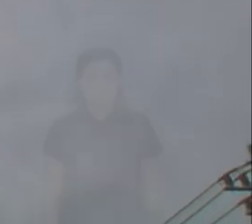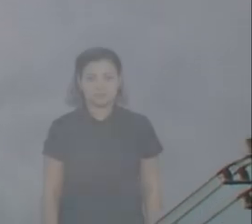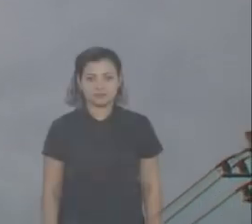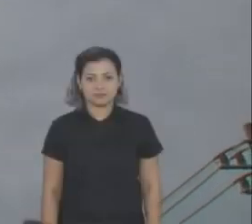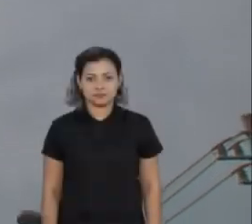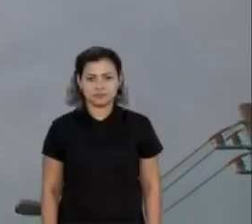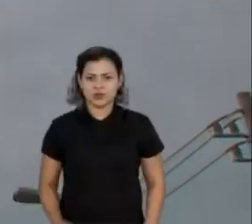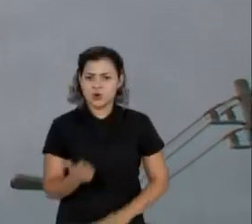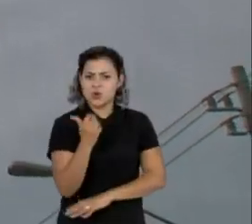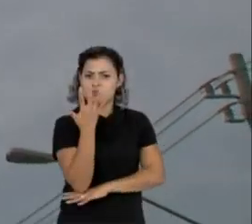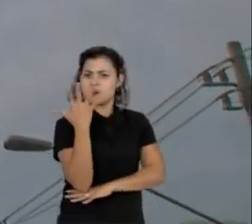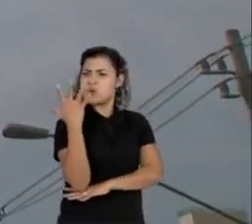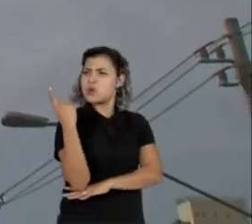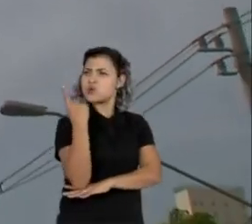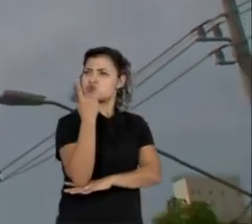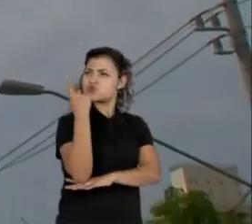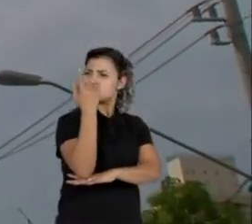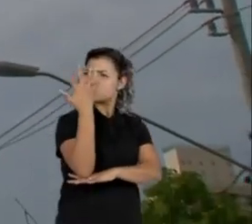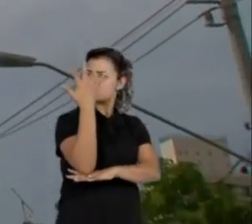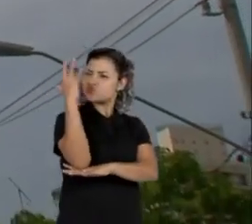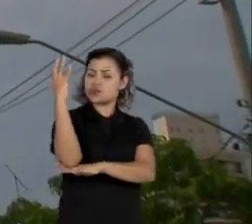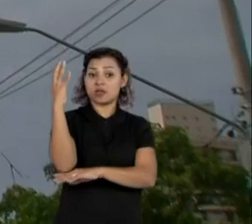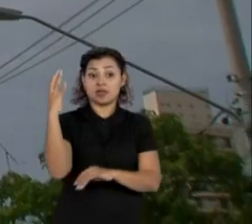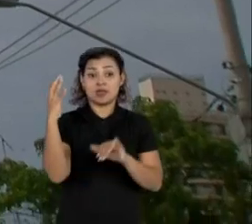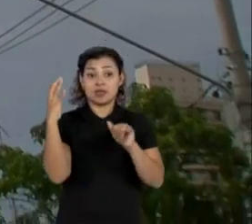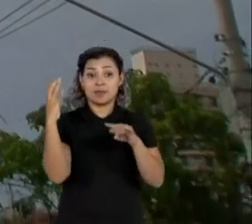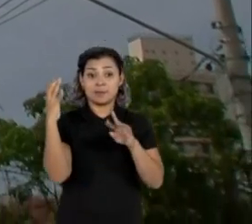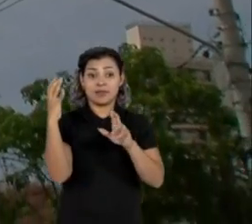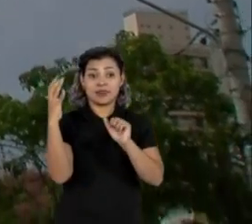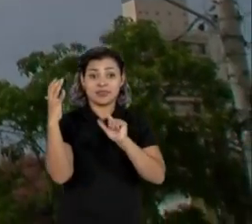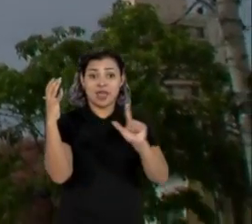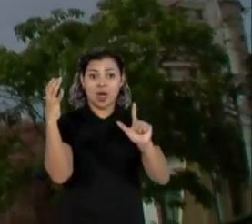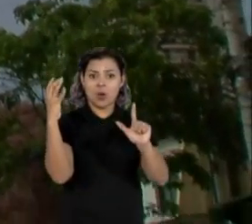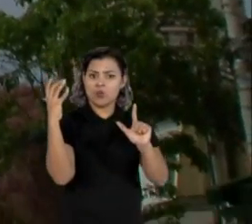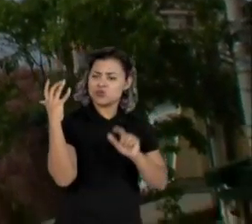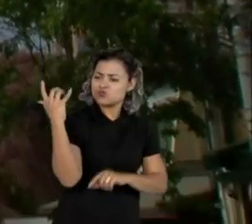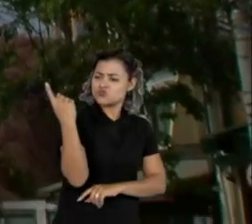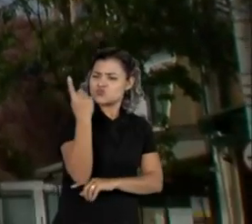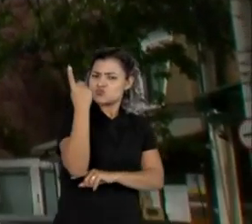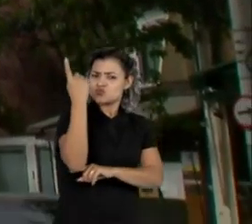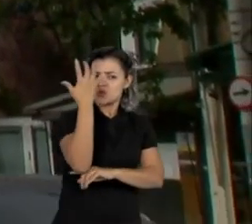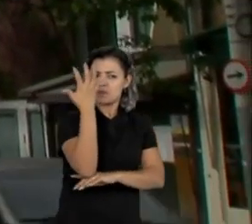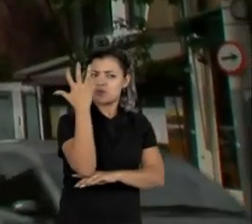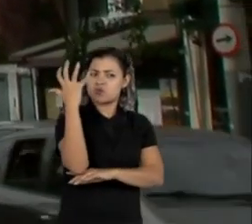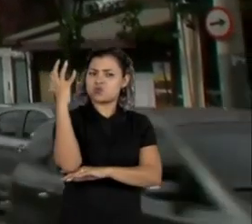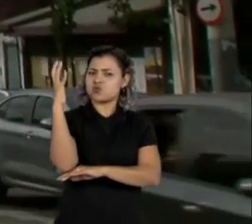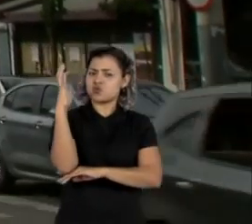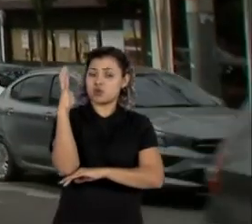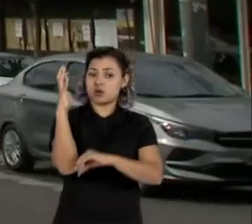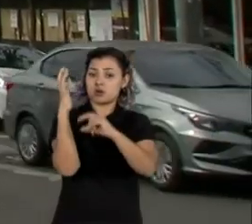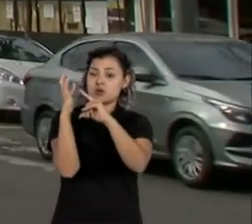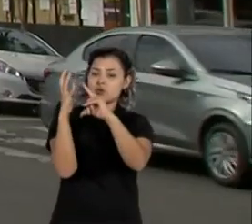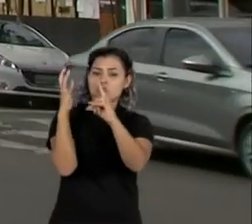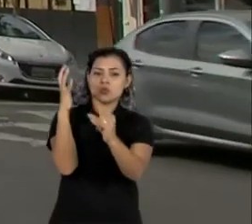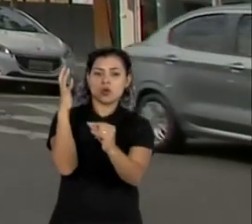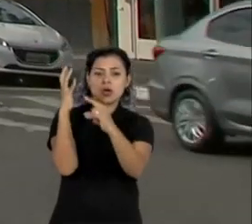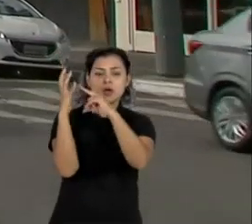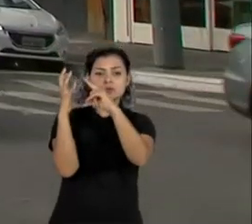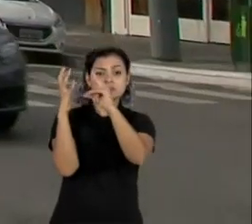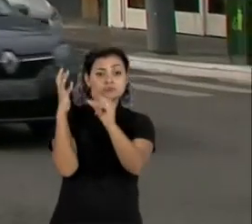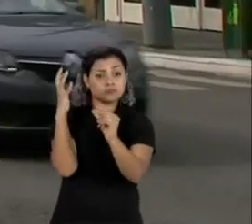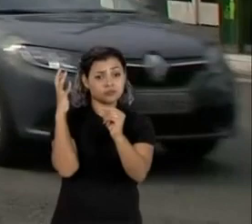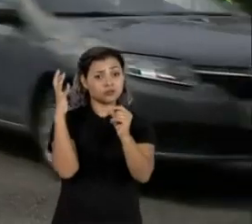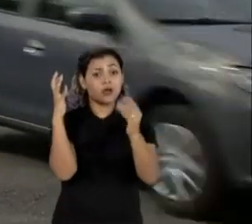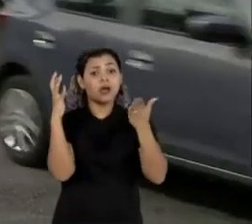A imponente palmeira imperial chama a atenção pela altura. A espécie natural das Antilhas se adaptou bem